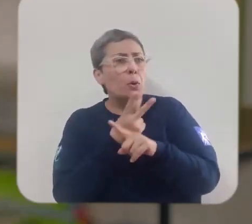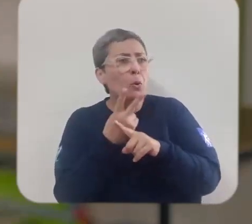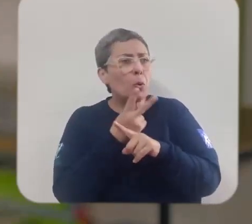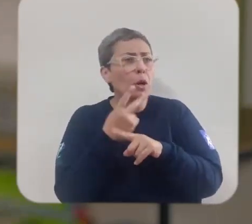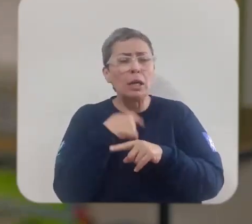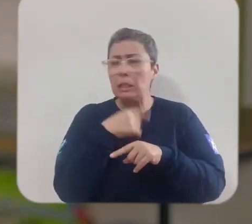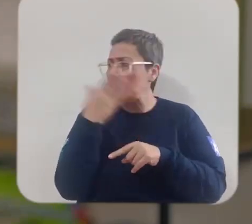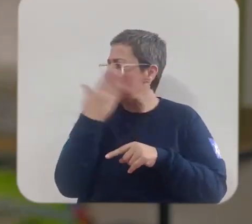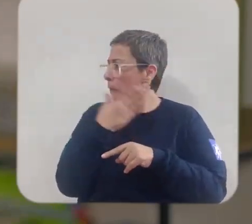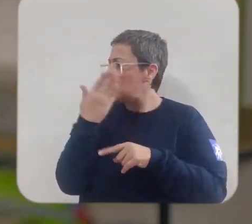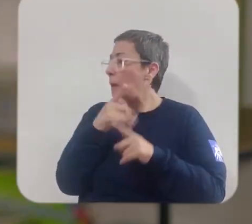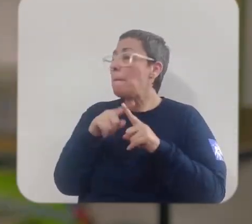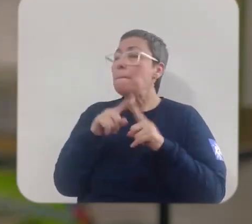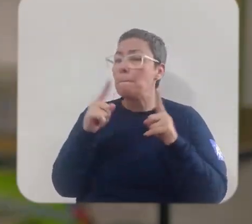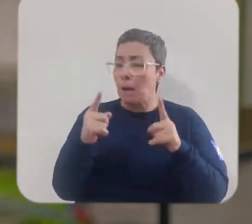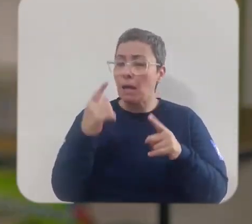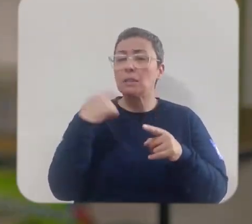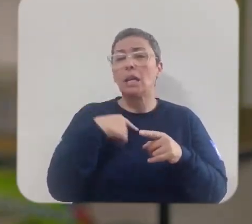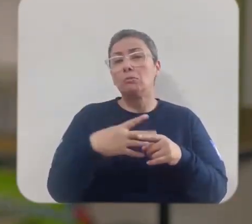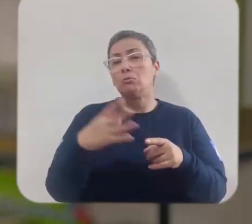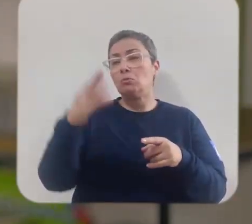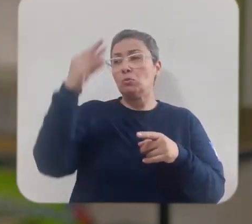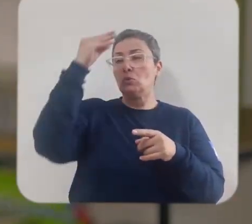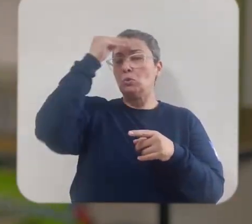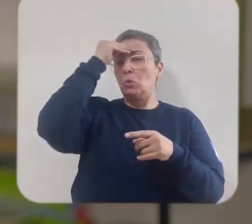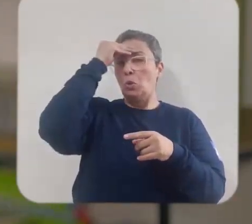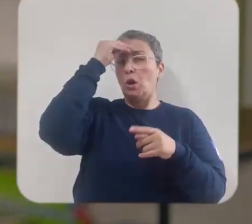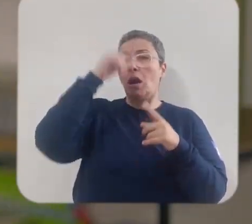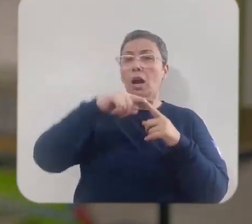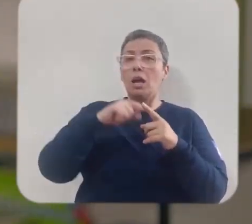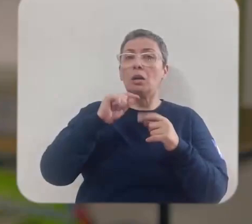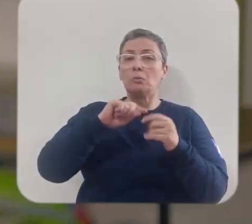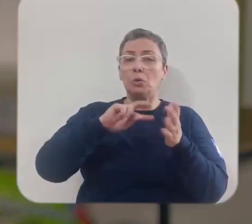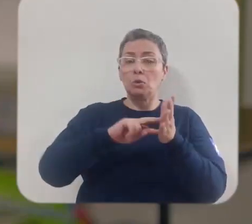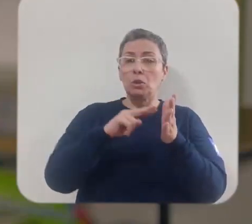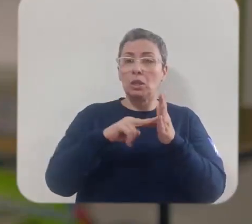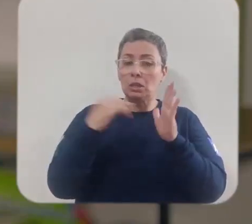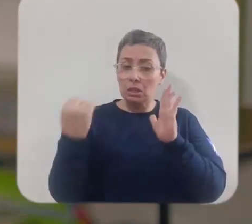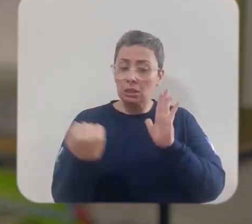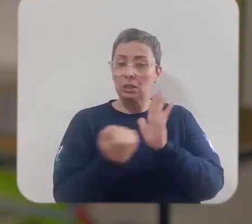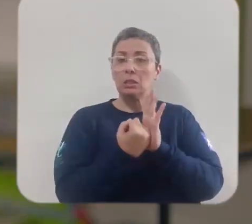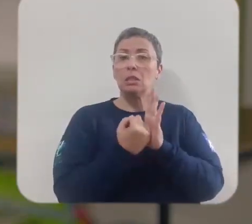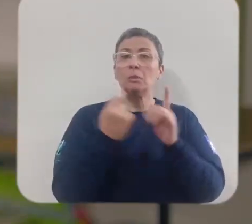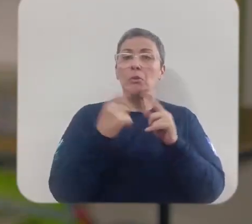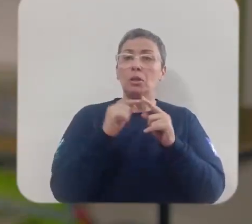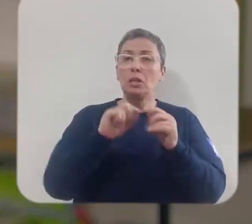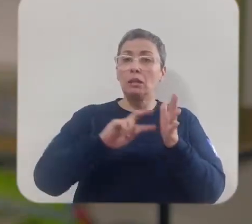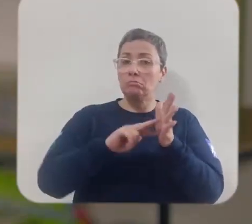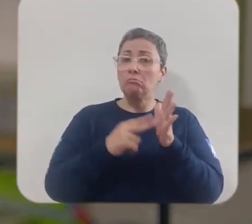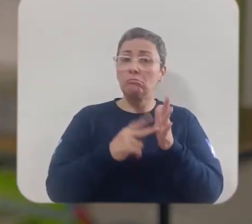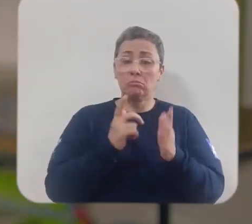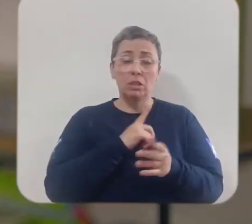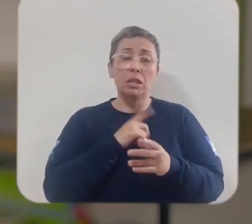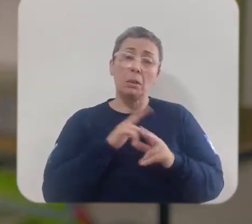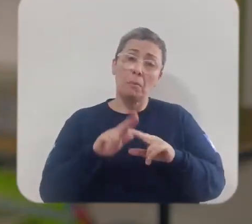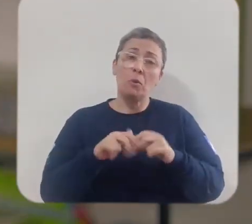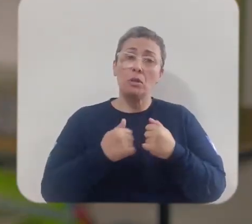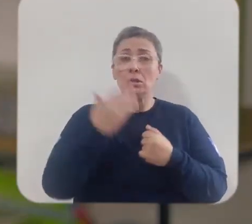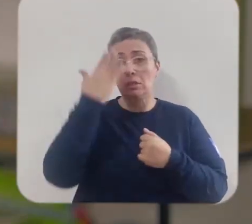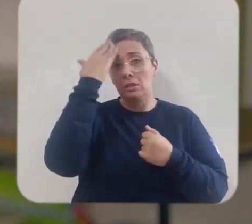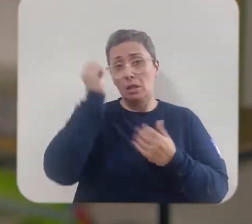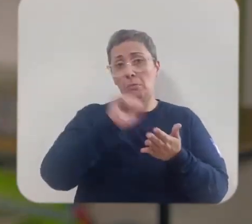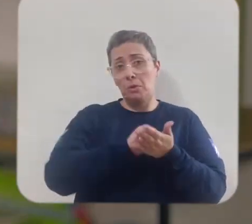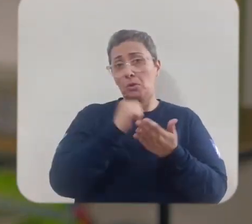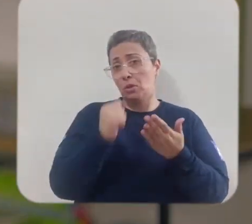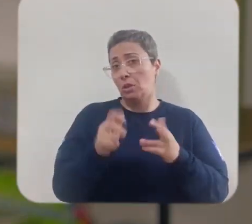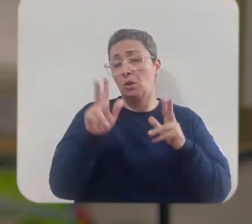algo que ele não está vendo, mas ele construiu uma rede simbólica que tem significado para ele, por isso que ele sabe